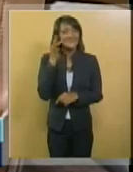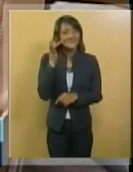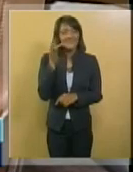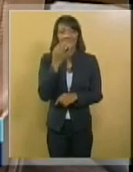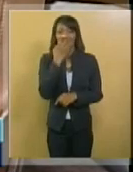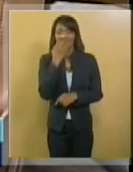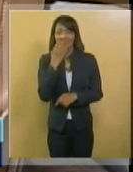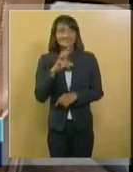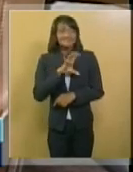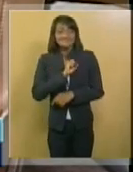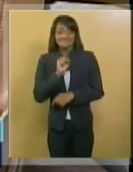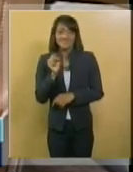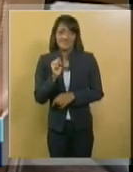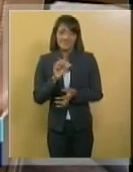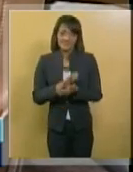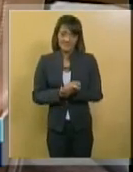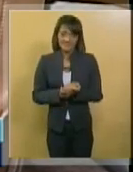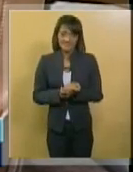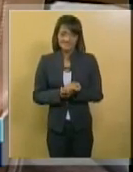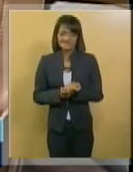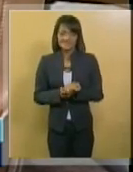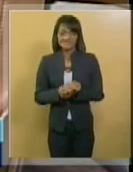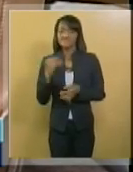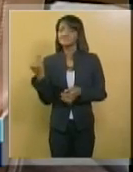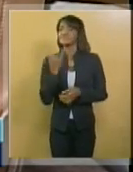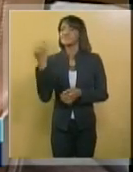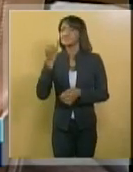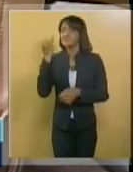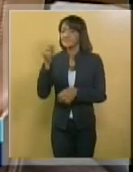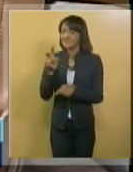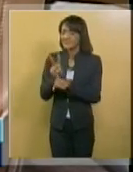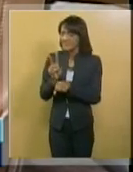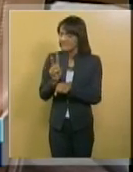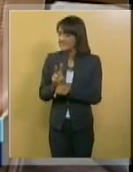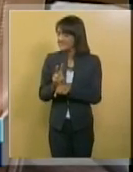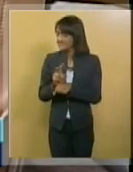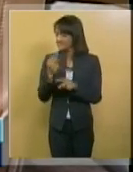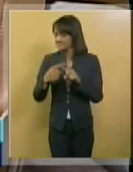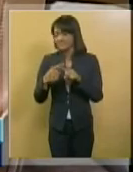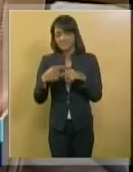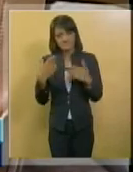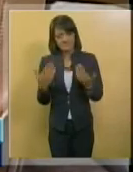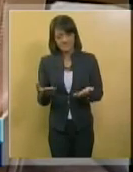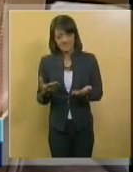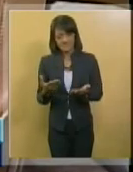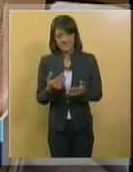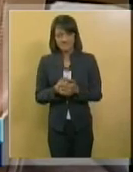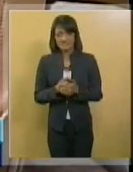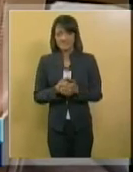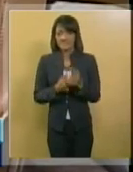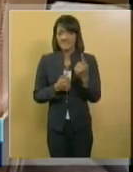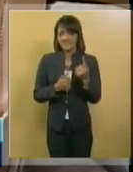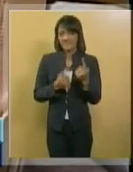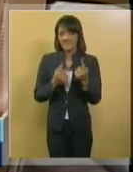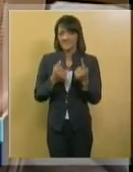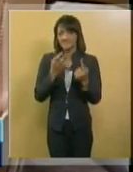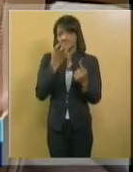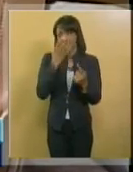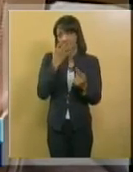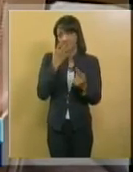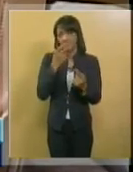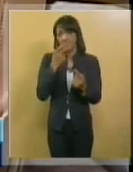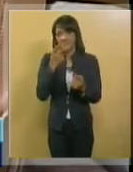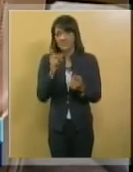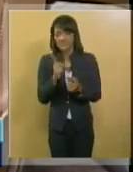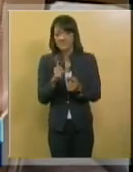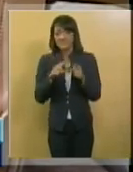de animais. Então acho que é importante, né, que a gente tenha esse olhar, essa preocupação, porque não é porque um animal porque não fala, né, mas a